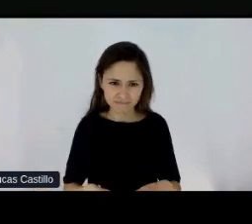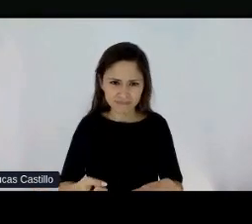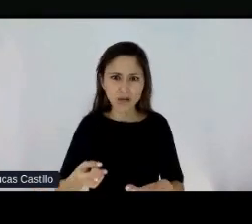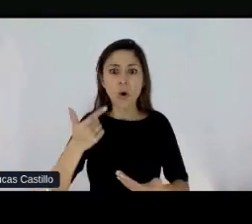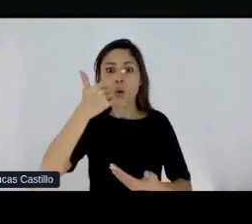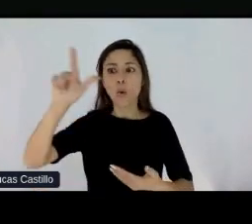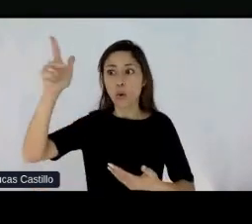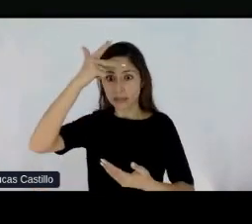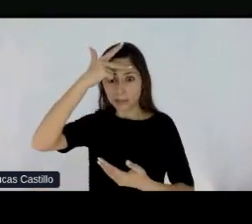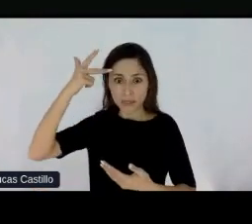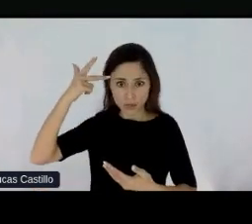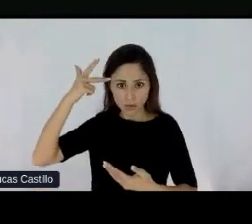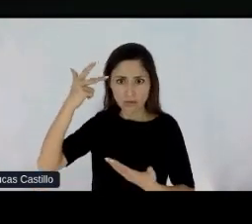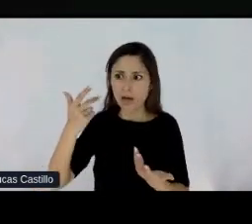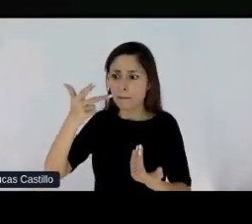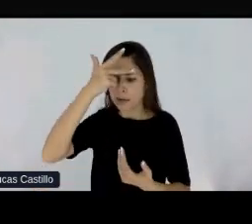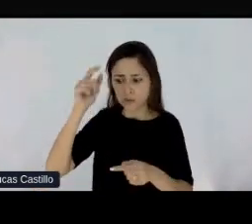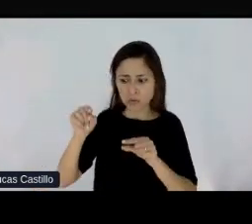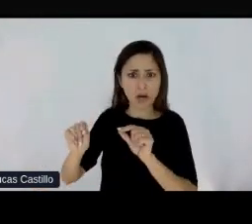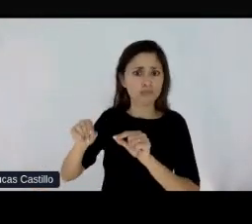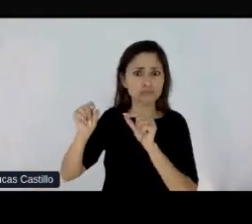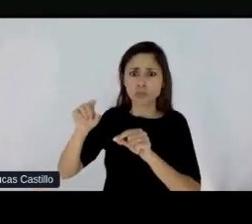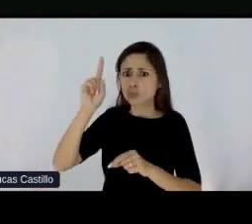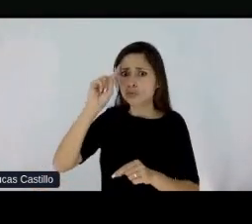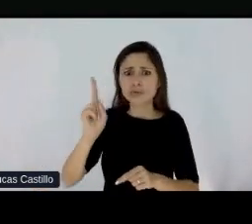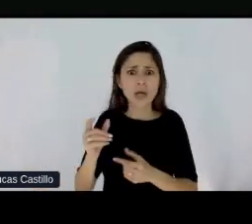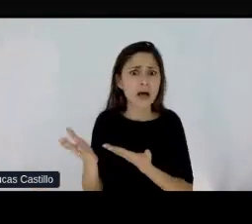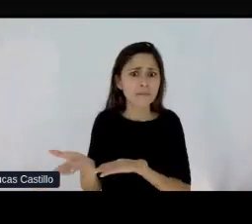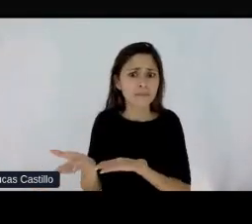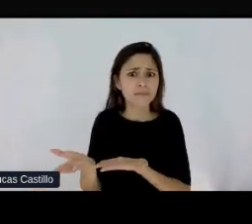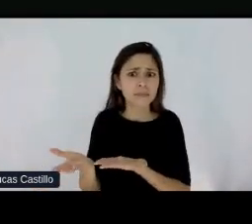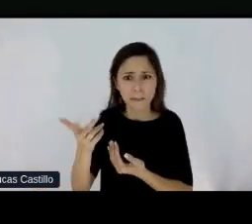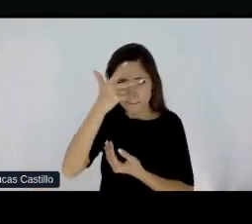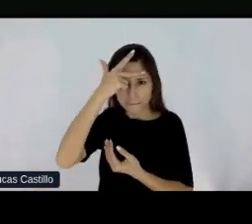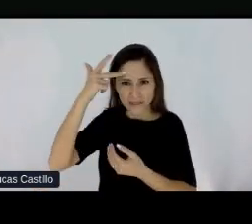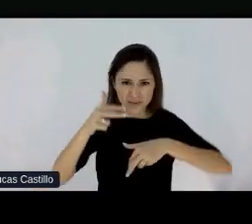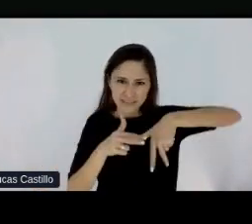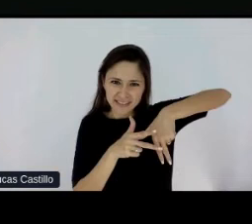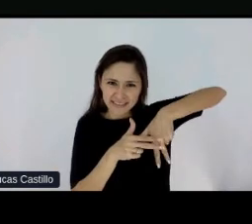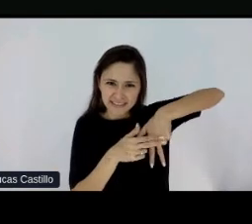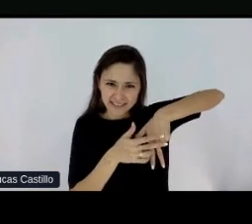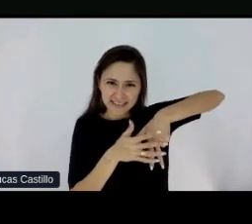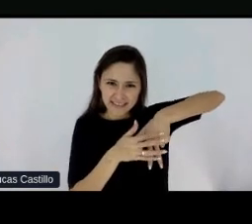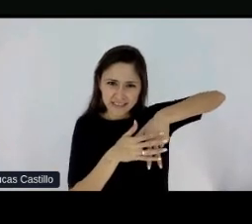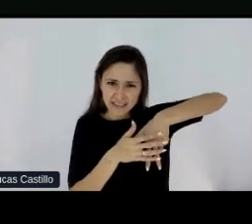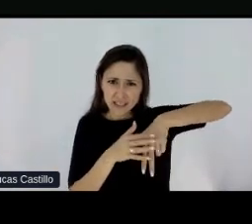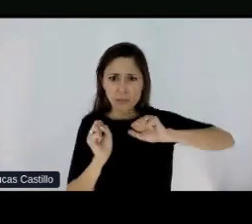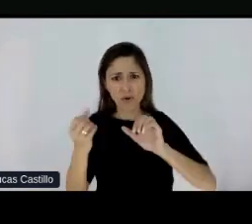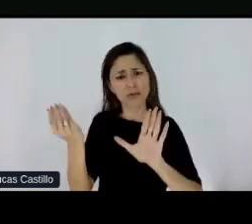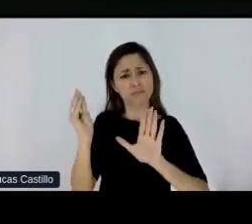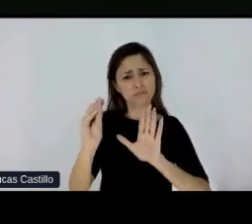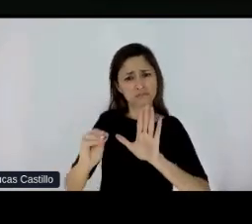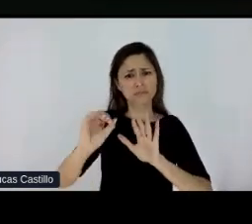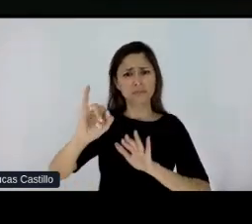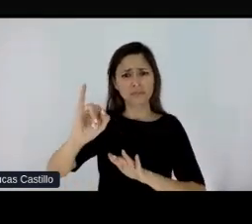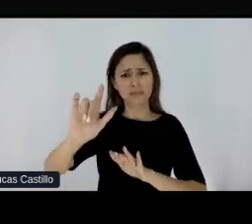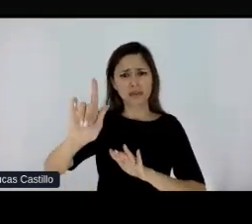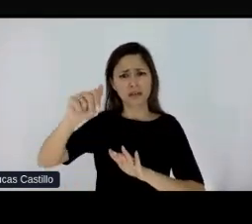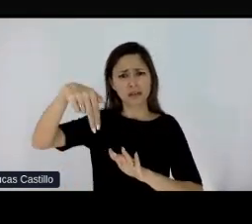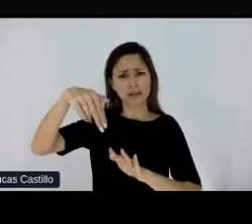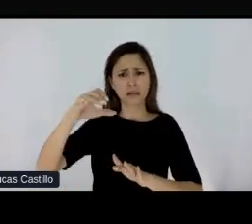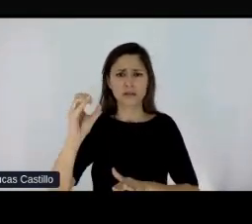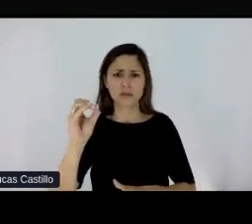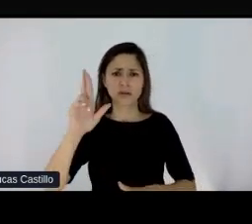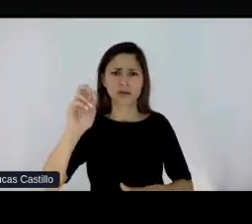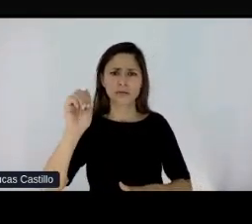vai fazer, se a pessoa não sabe o sexo daquele paciente, ela pode marcar ignorado. Ou se a pessoa